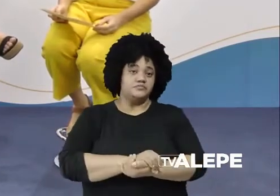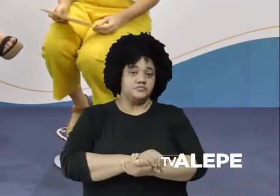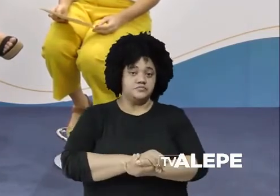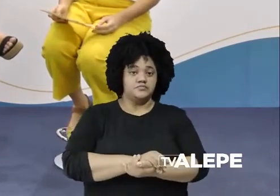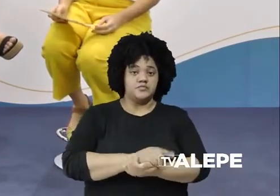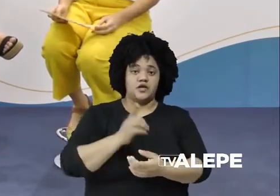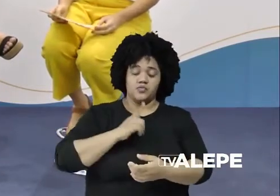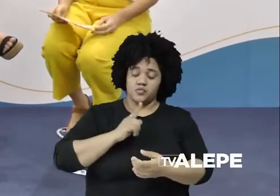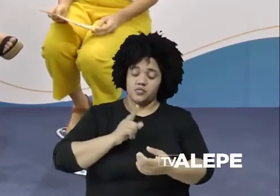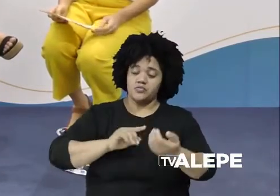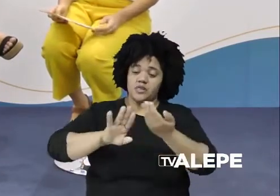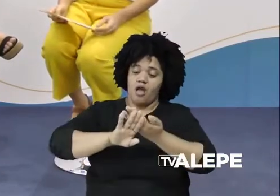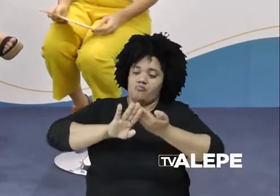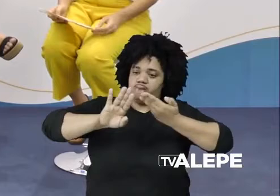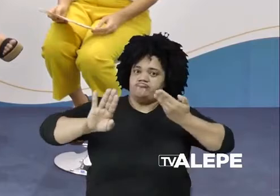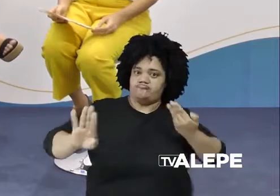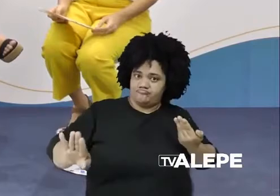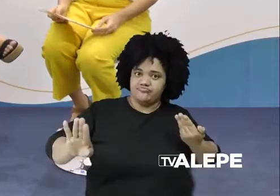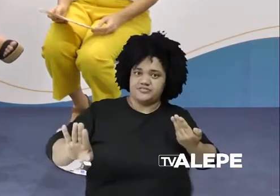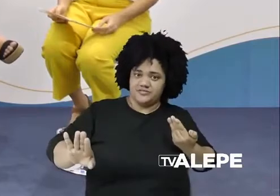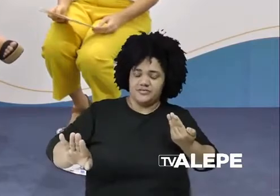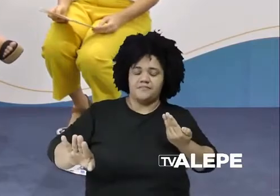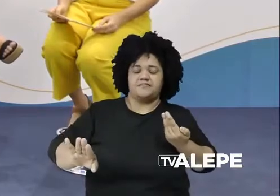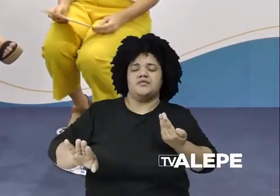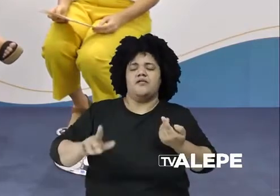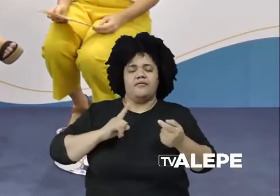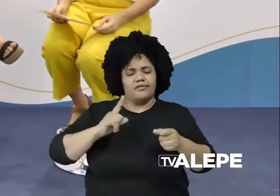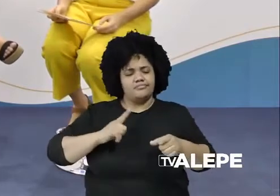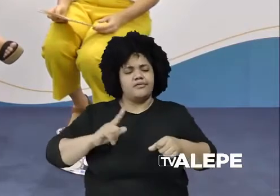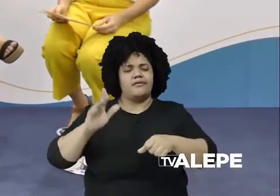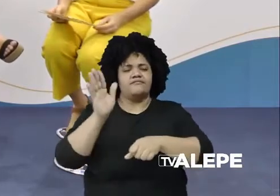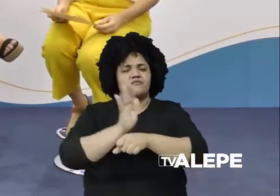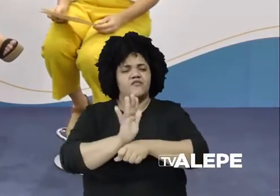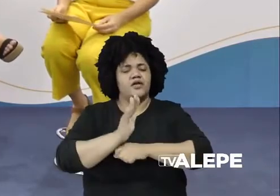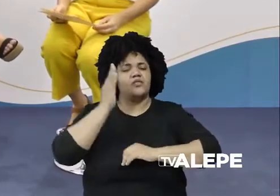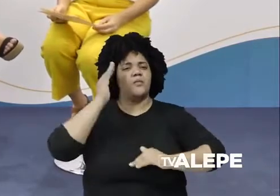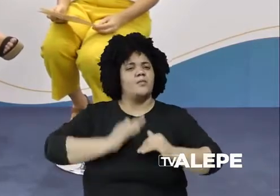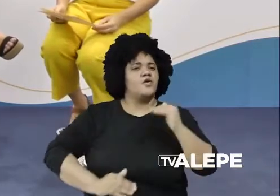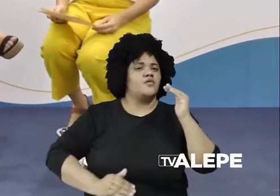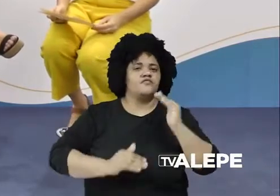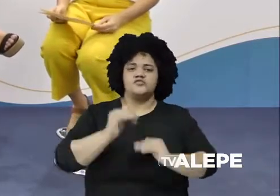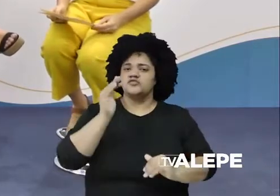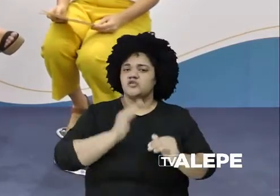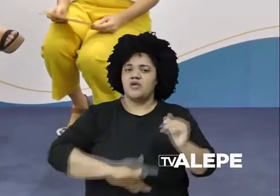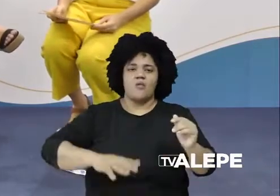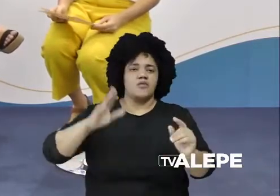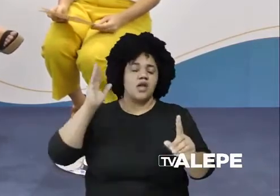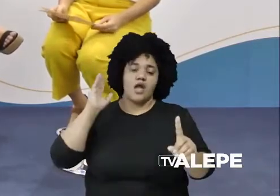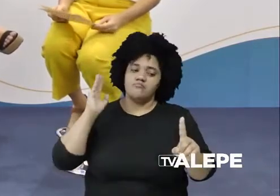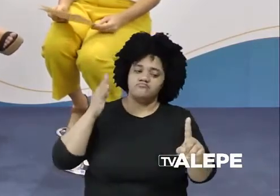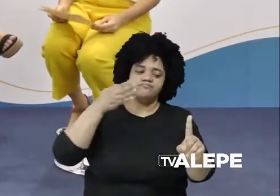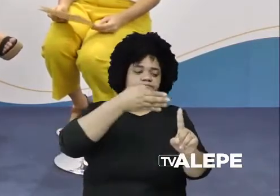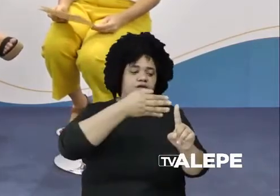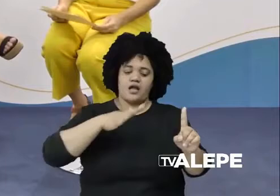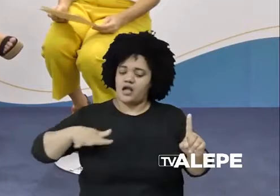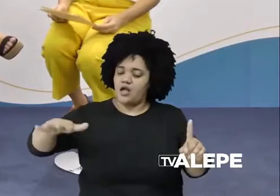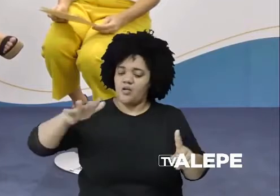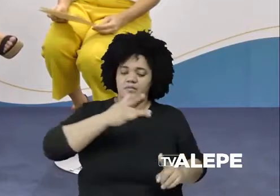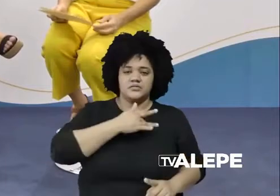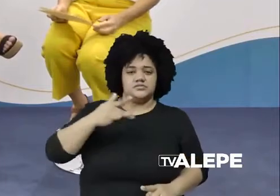do distanciamento, e muitos outros vídeos com profissionais que são referências na área da saúde da